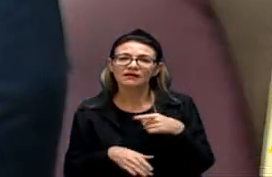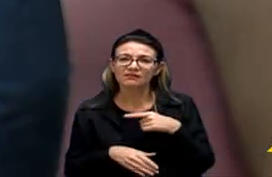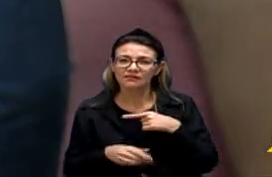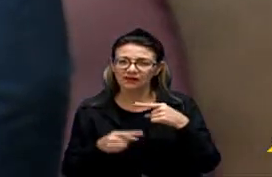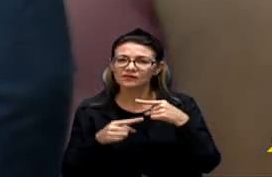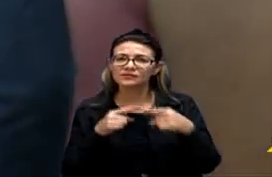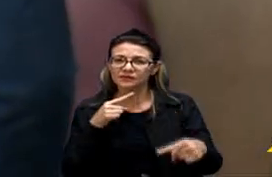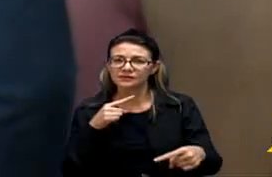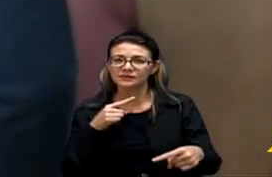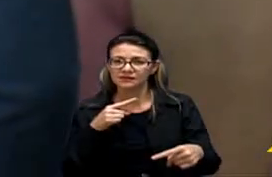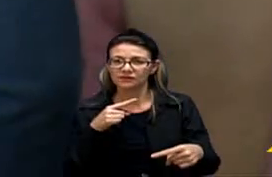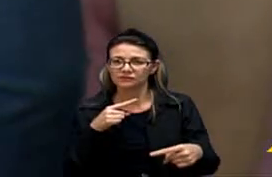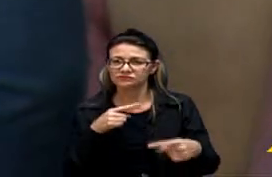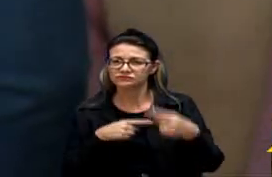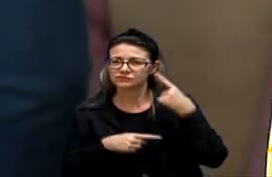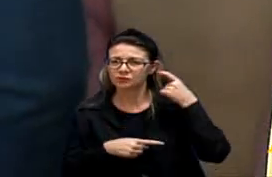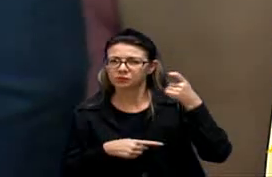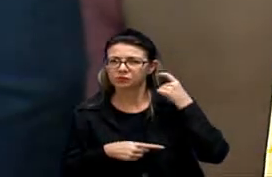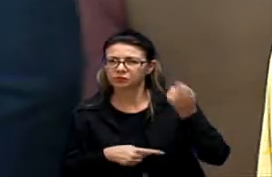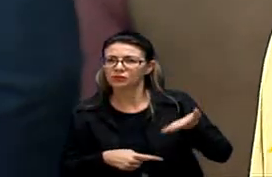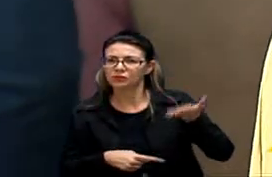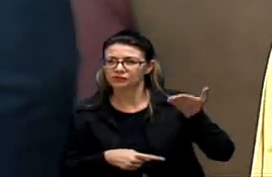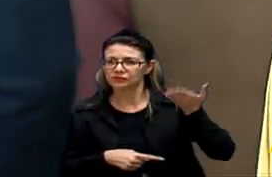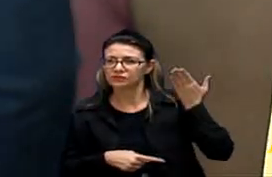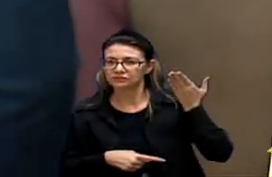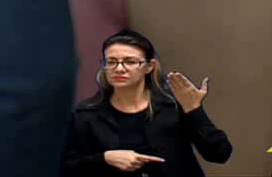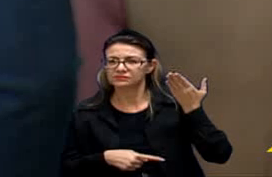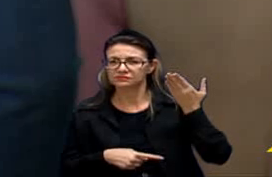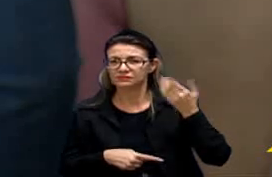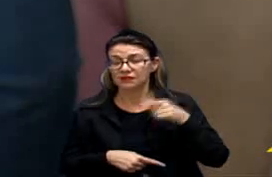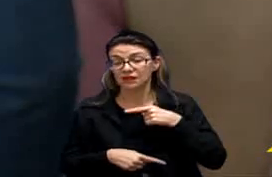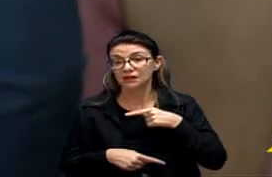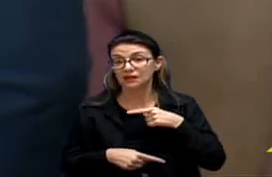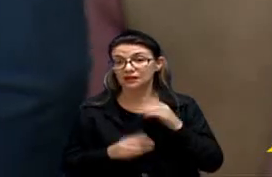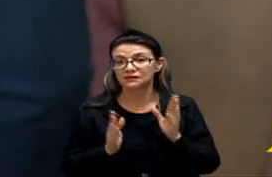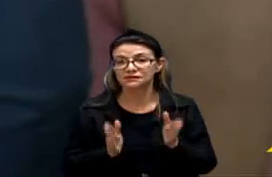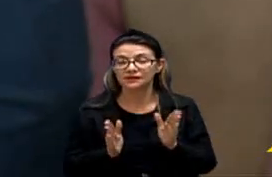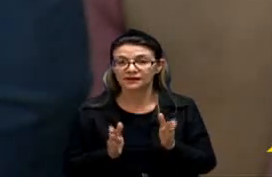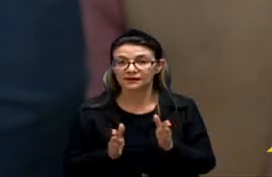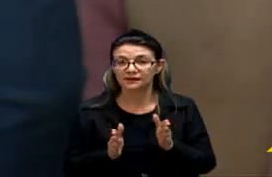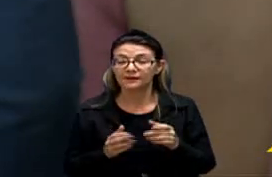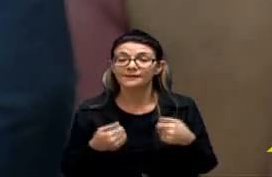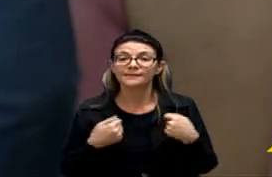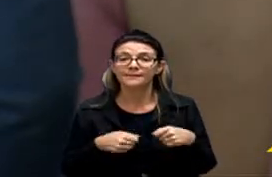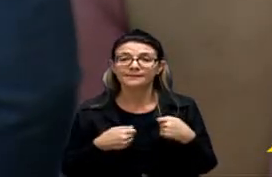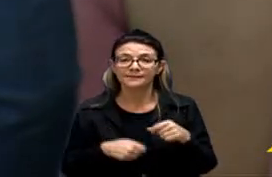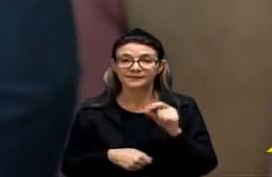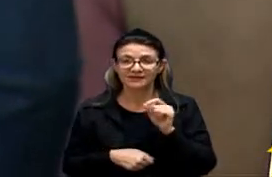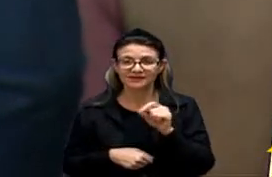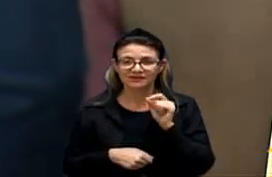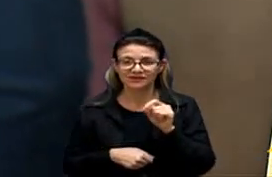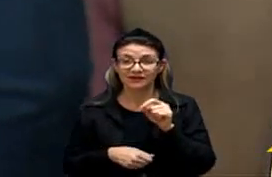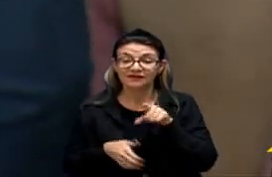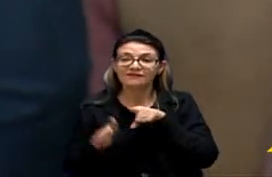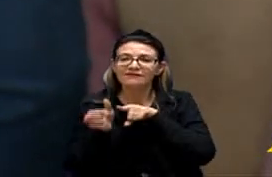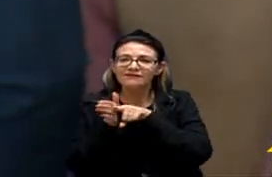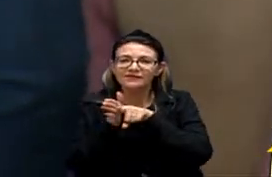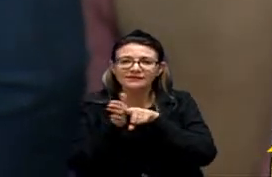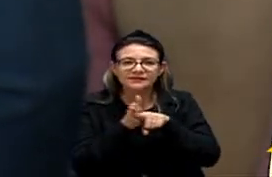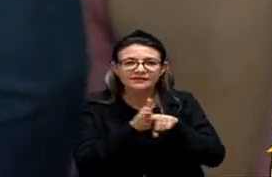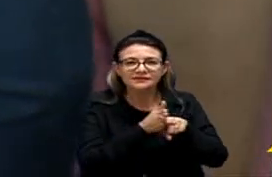do né já existe a proibição para modificação do escapamento o que necessita é que haja uma fiscalização de